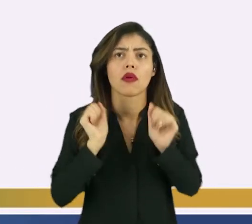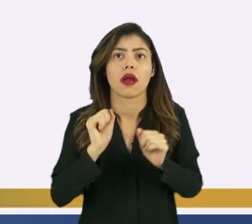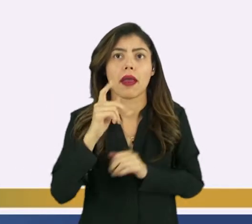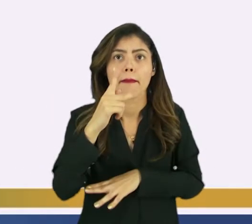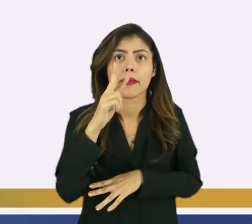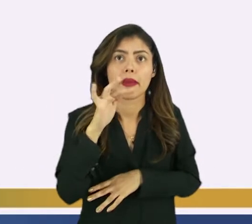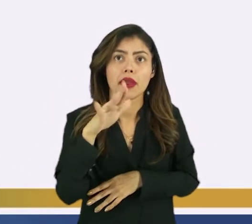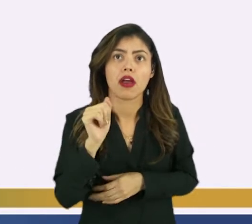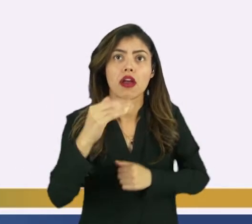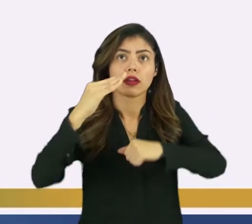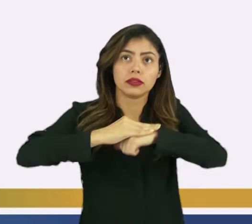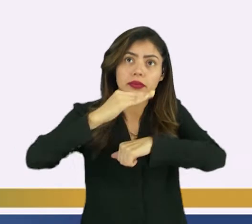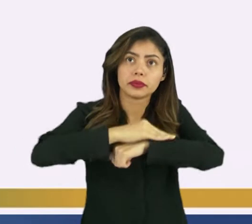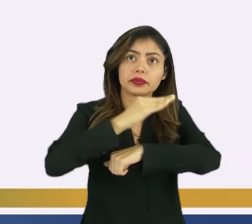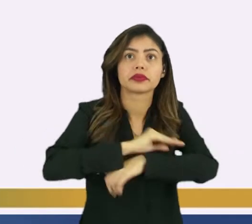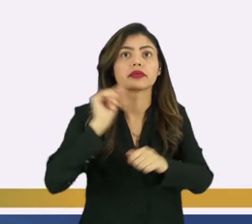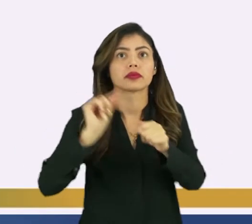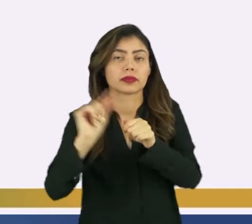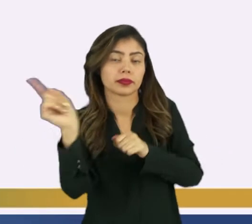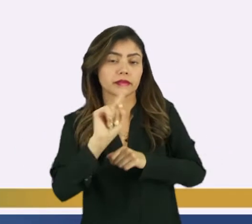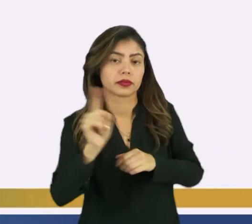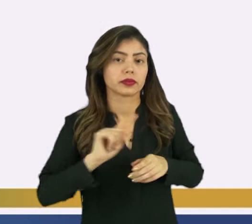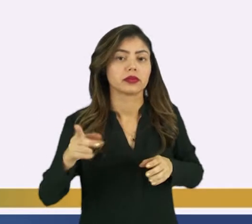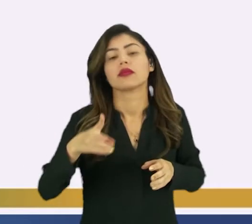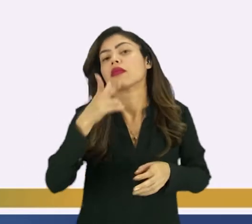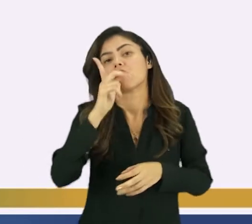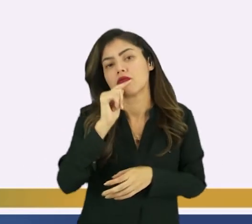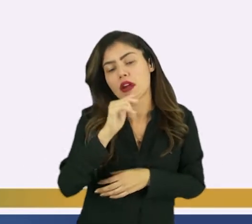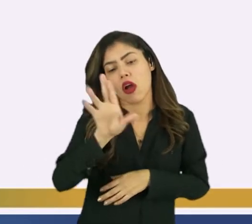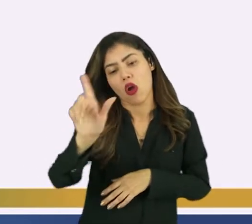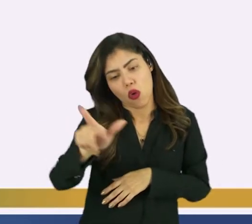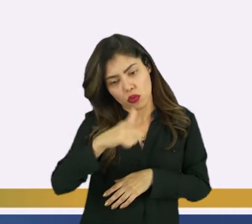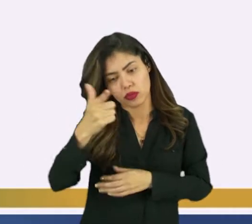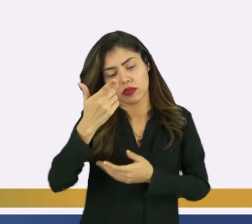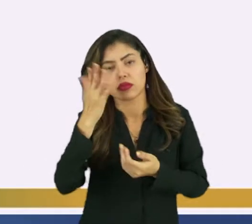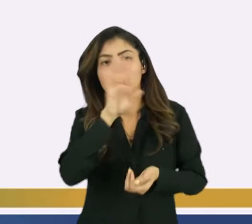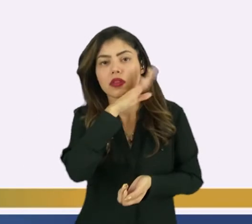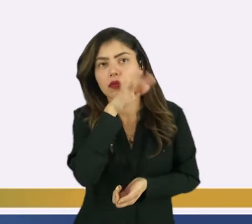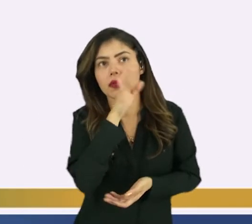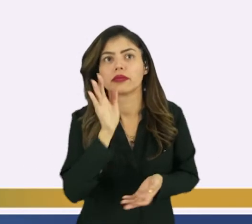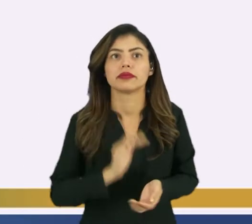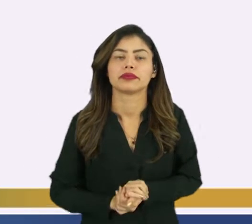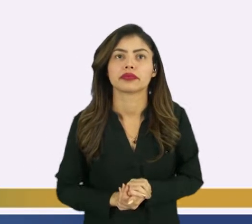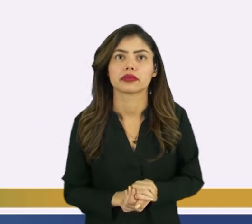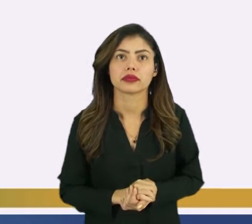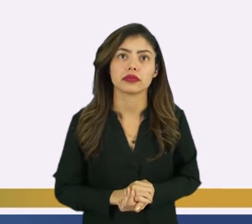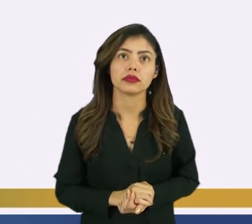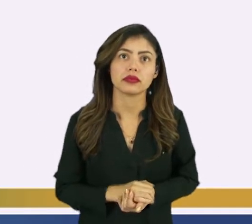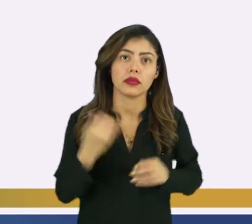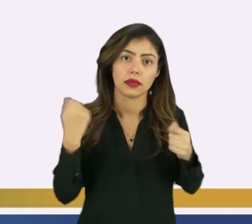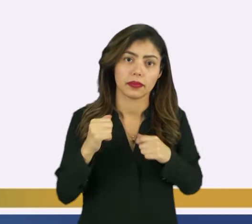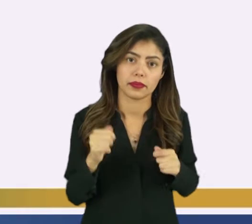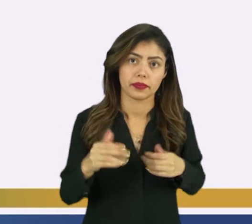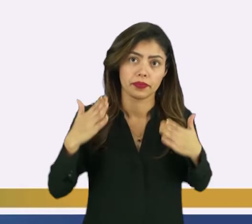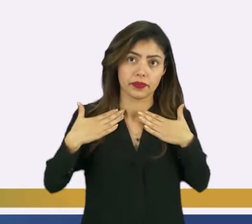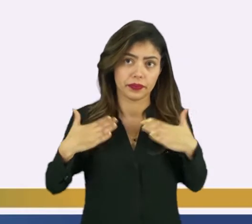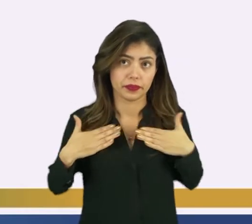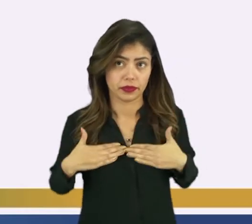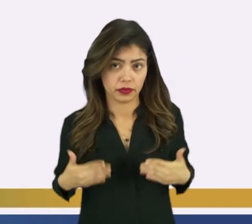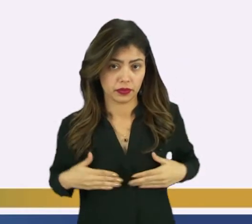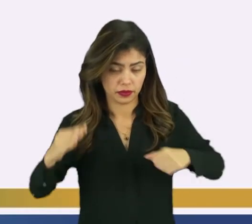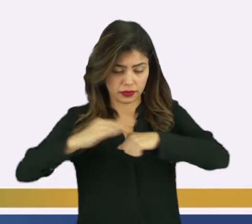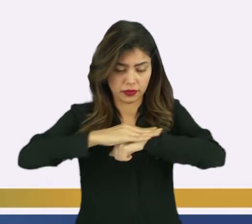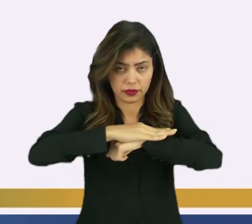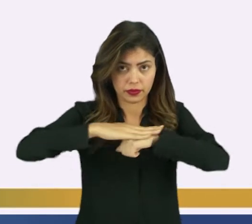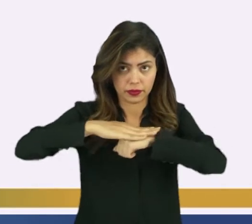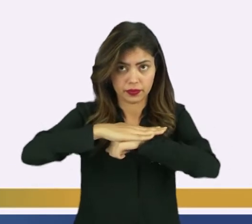permeável, tá? Os anfíbios, eles não fazem ingestão de água como outros animais, então essa água que ele precisa vai ser